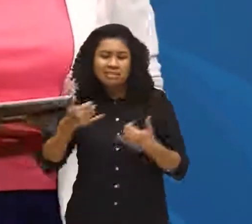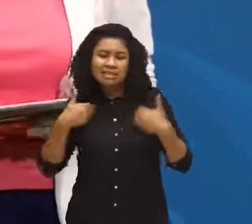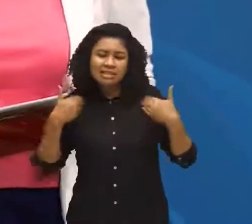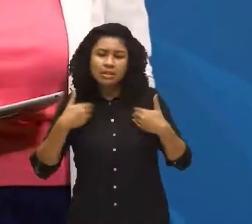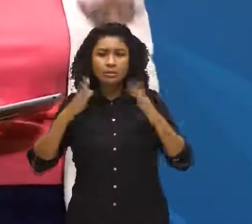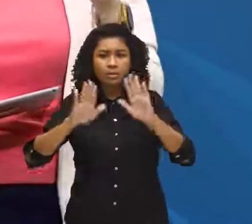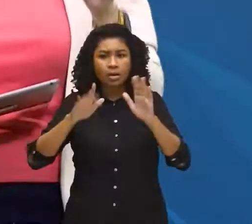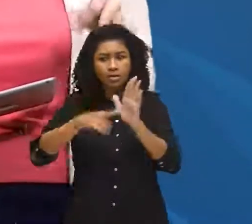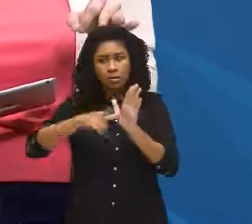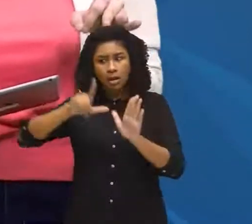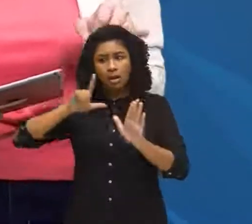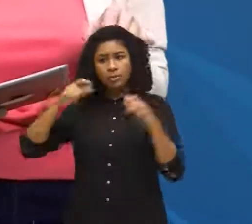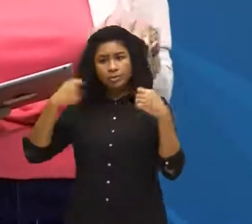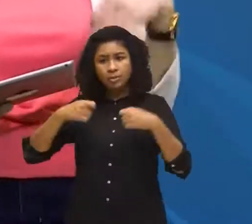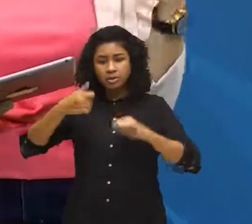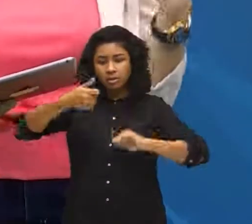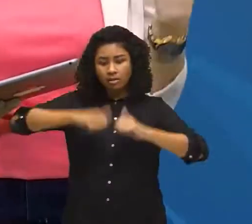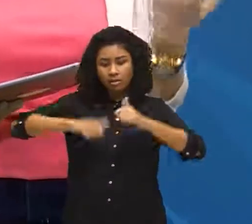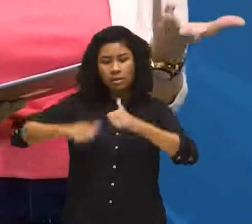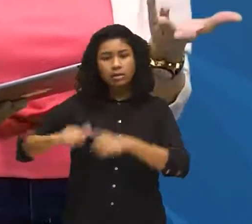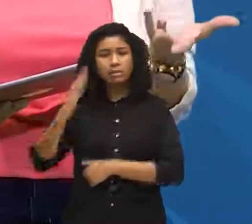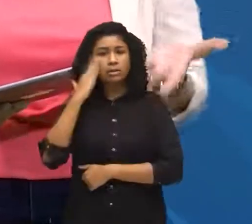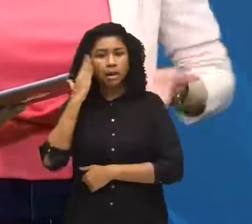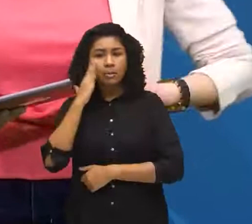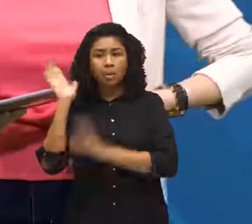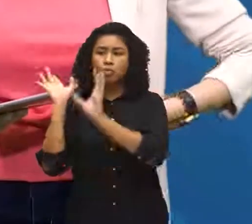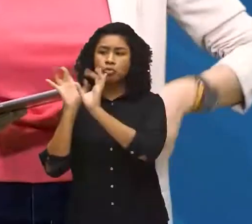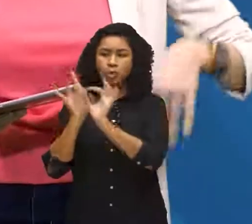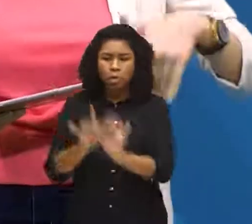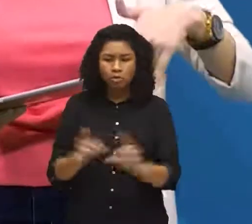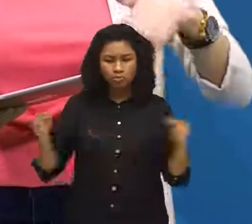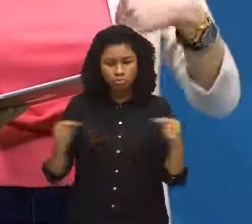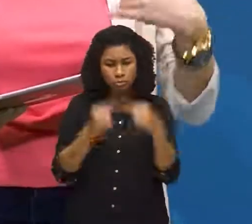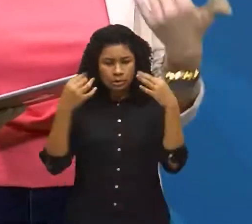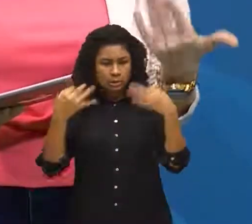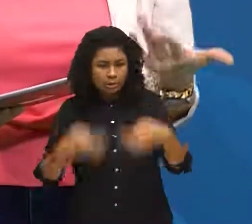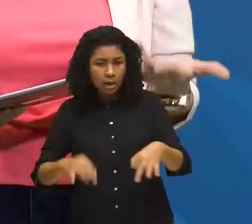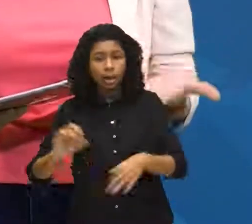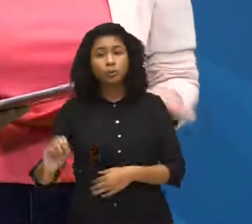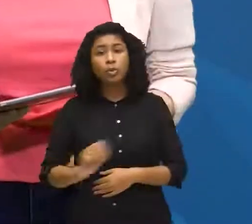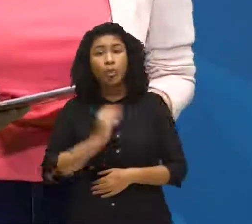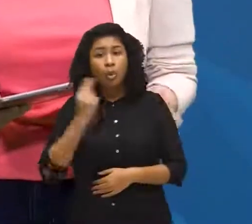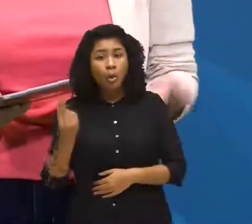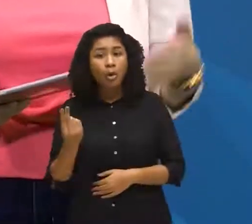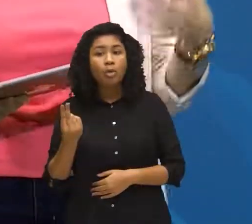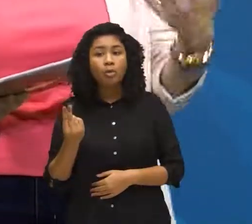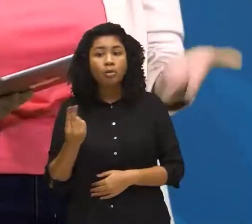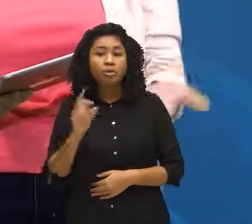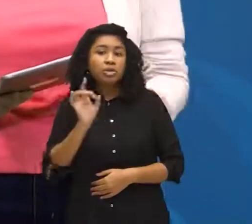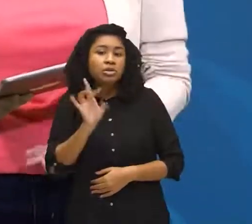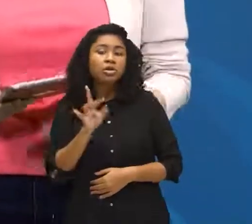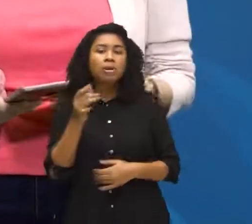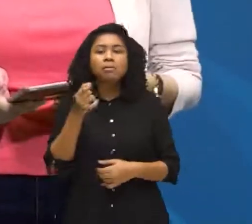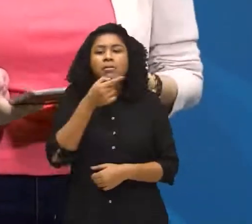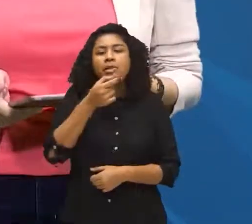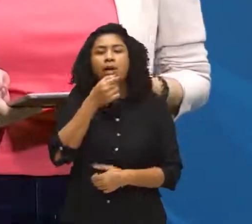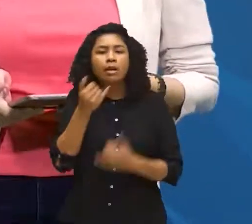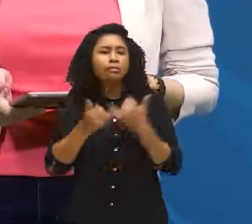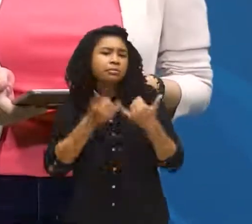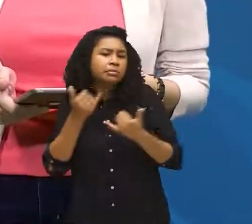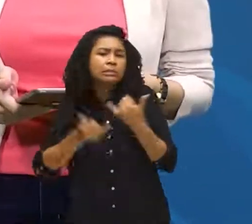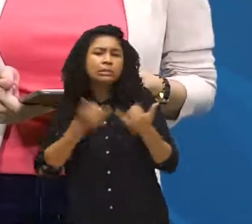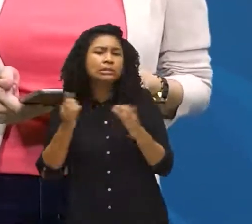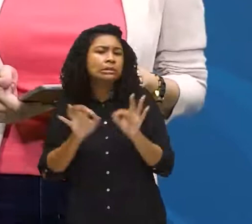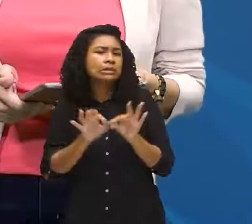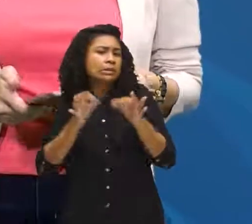se realmente o contexto que está ali se aplica ou é somente uma questão mais de fazer algo engraçado, né? Algo que tem